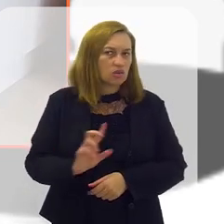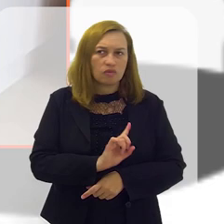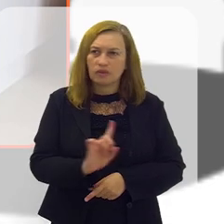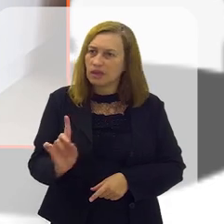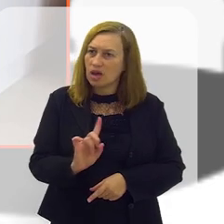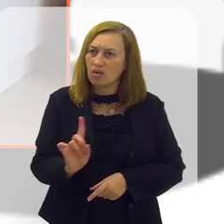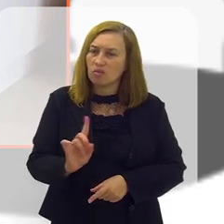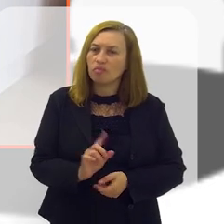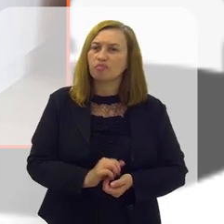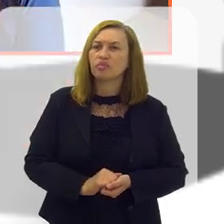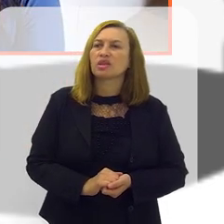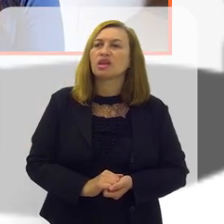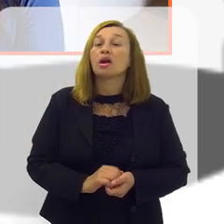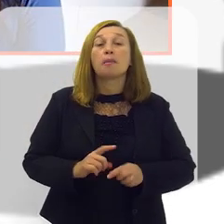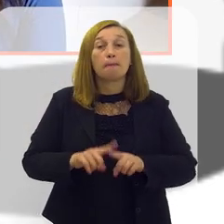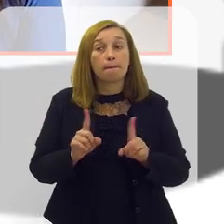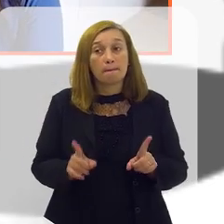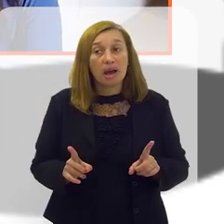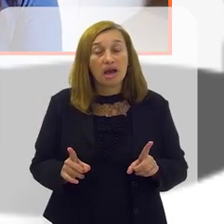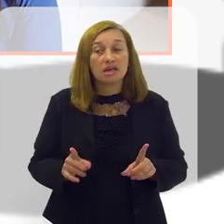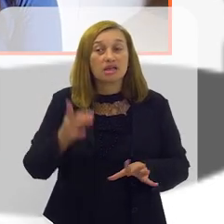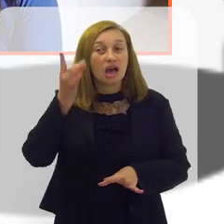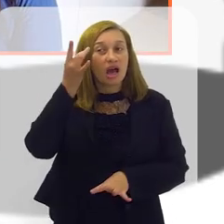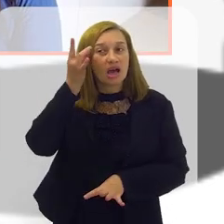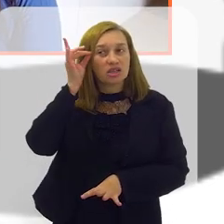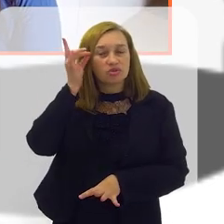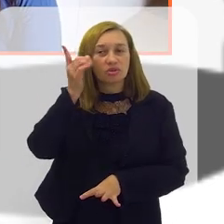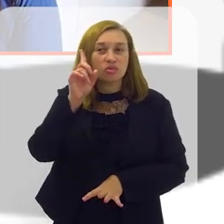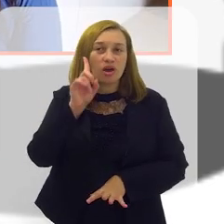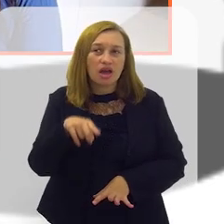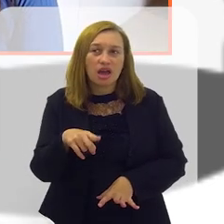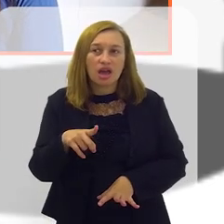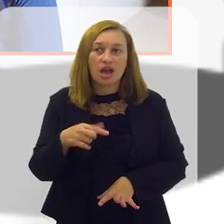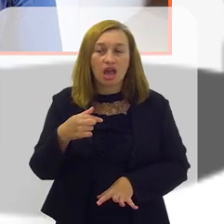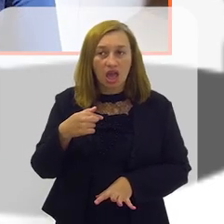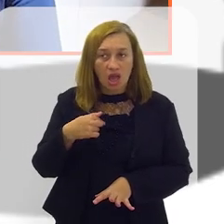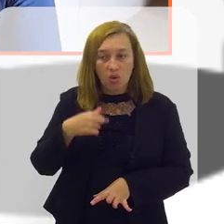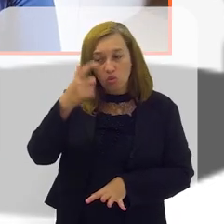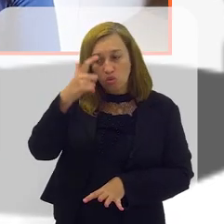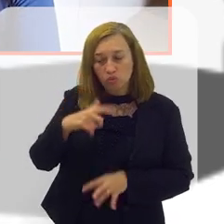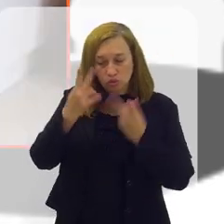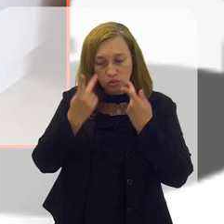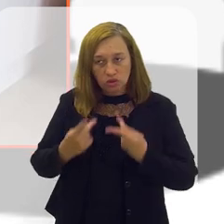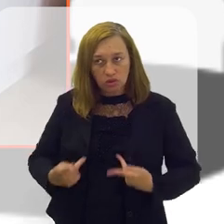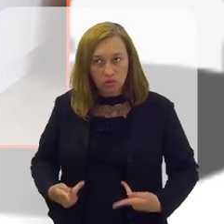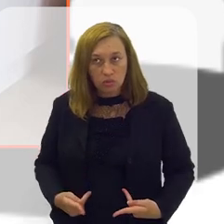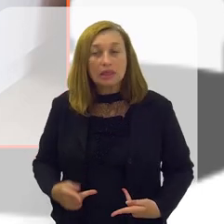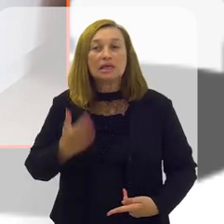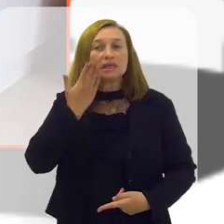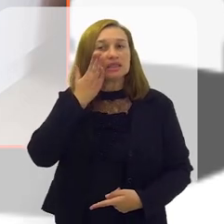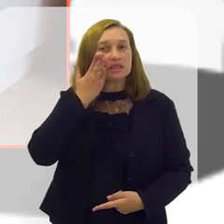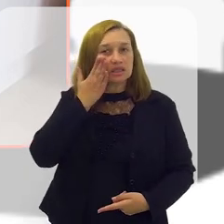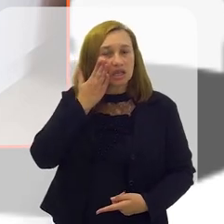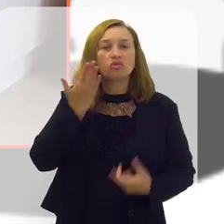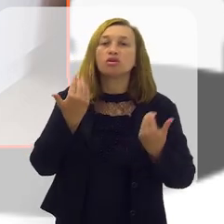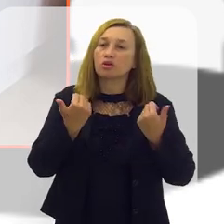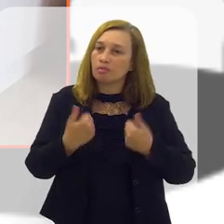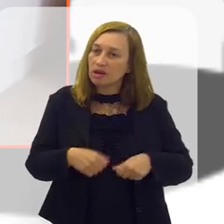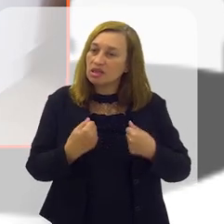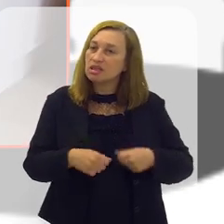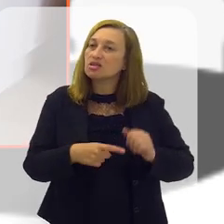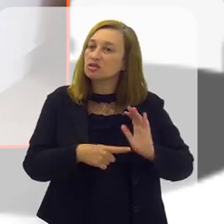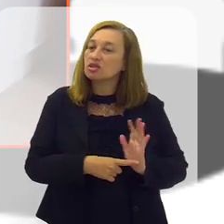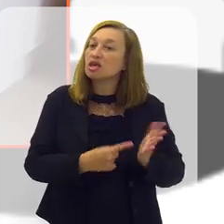de religiosidade, tá? Mas a espiritualidade é eu, como ser humano, entendo que